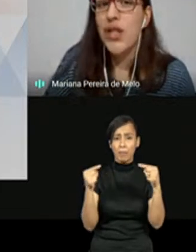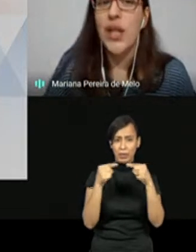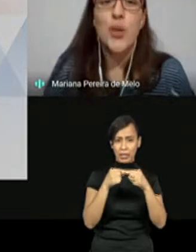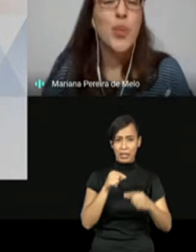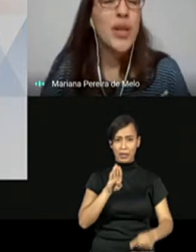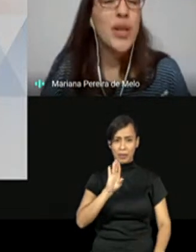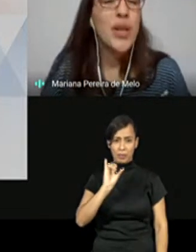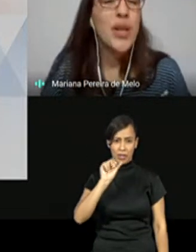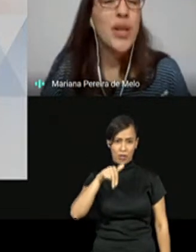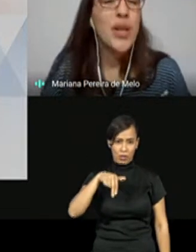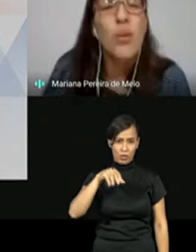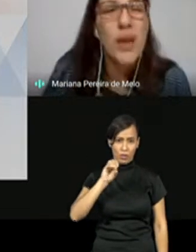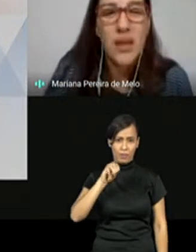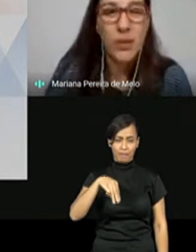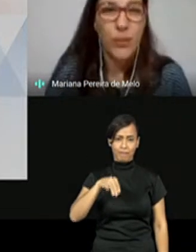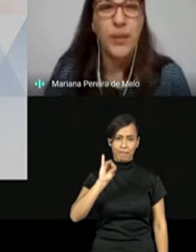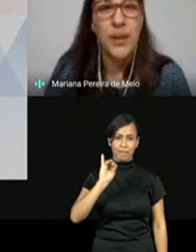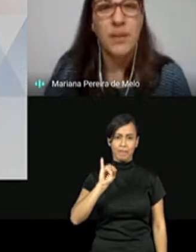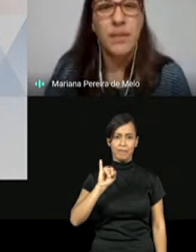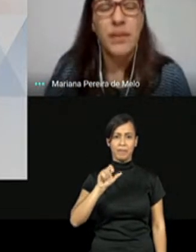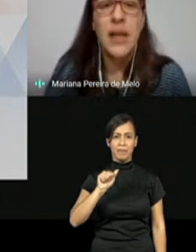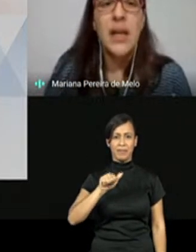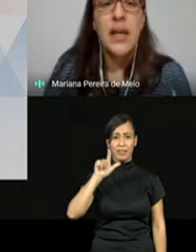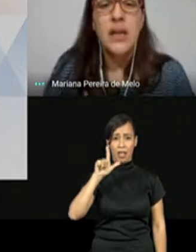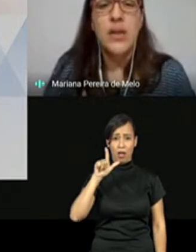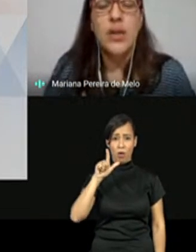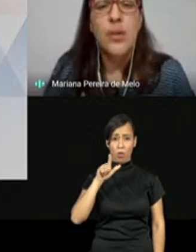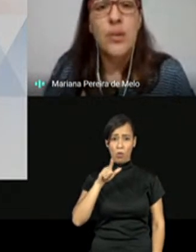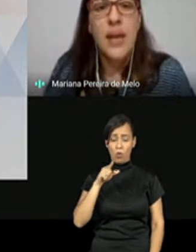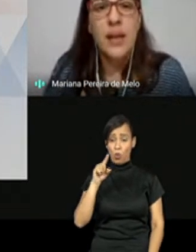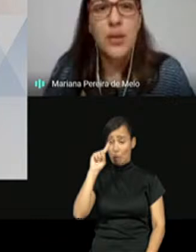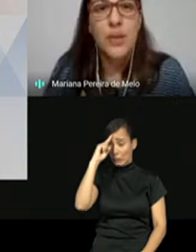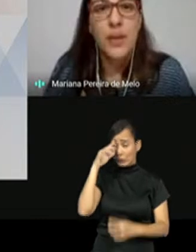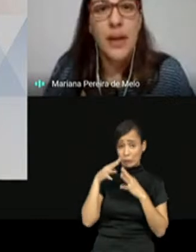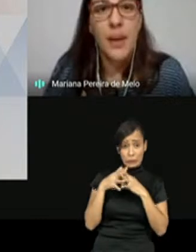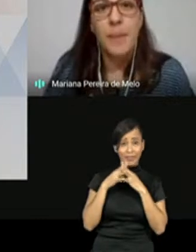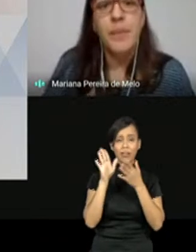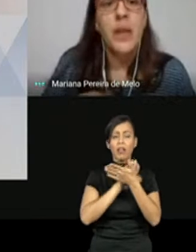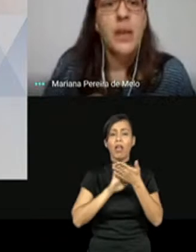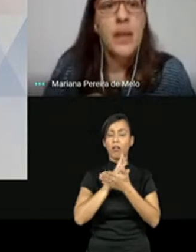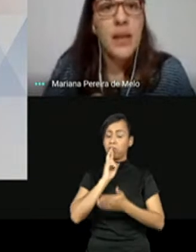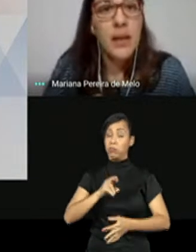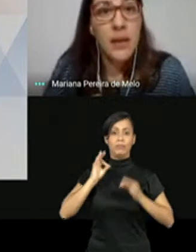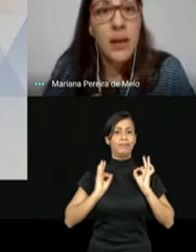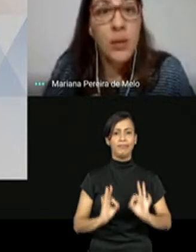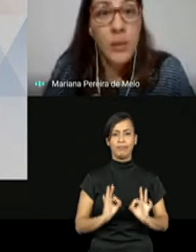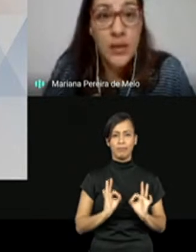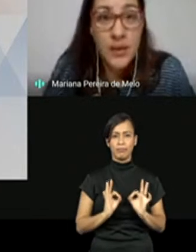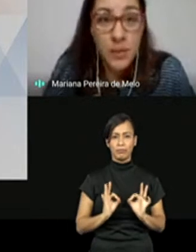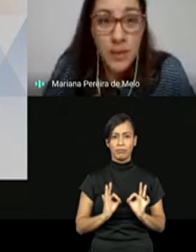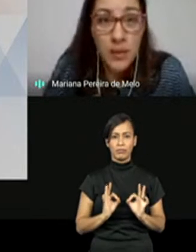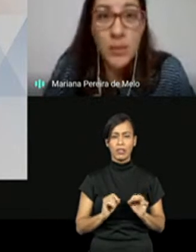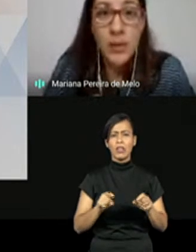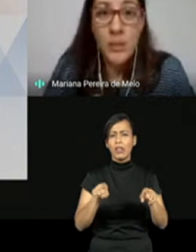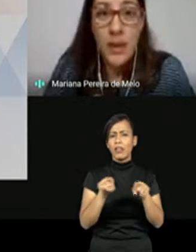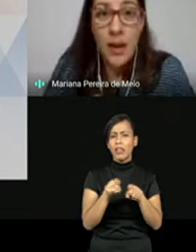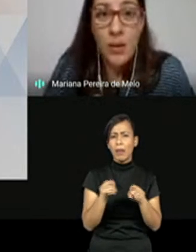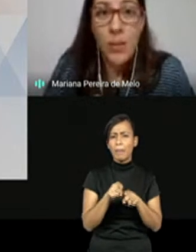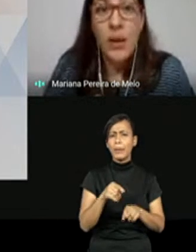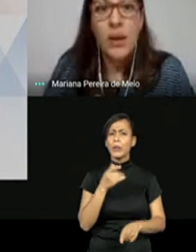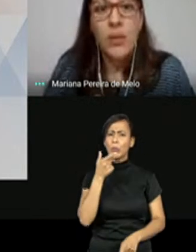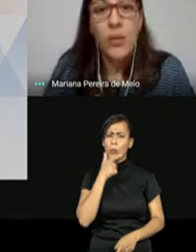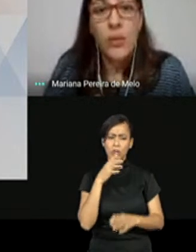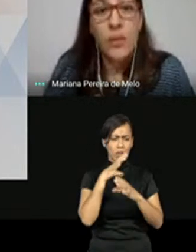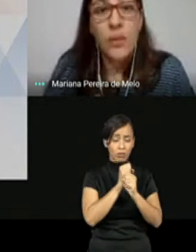ajuda a gente, porque a gente não fica com essa dúvida, né? Se a gente consegue identificar uma distribuição